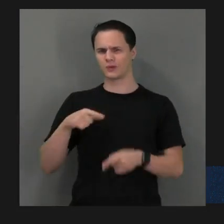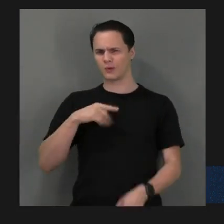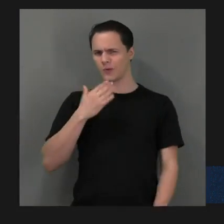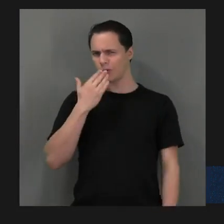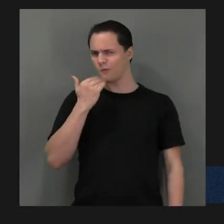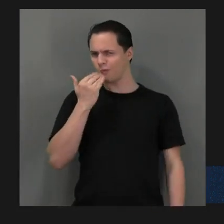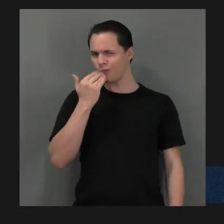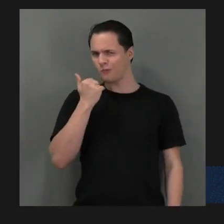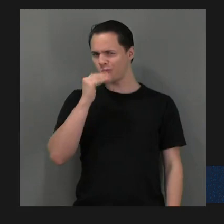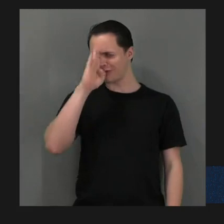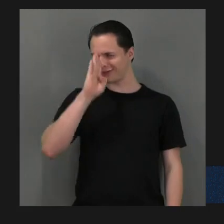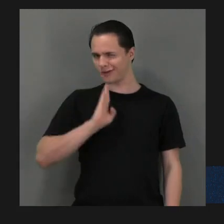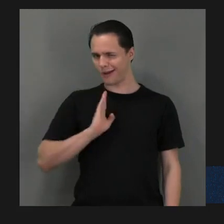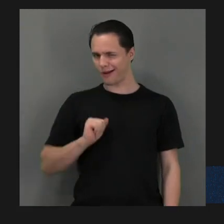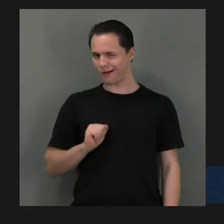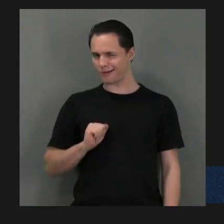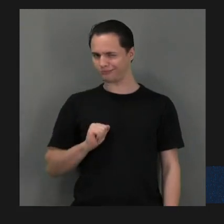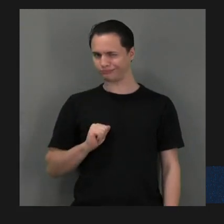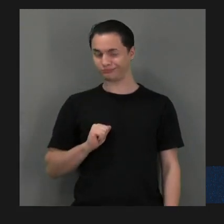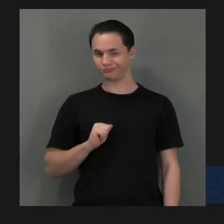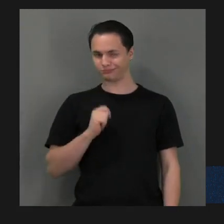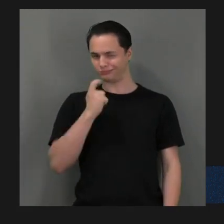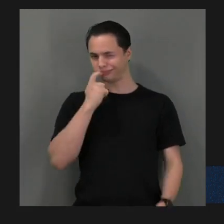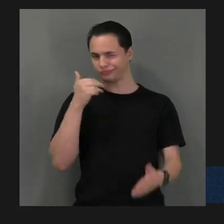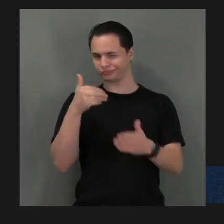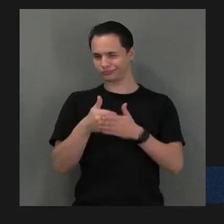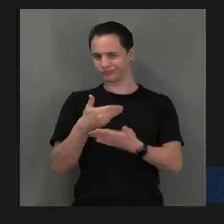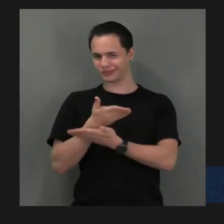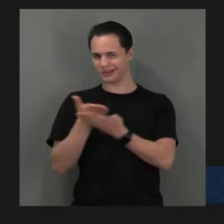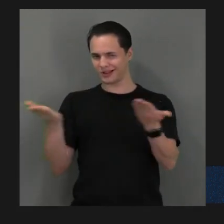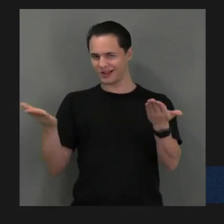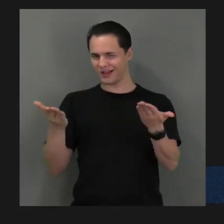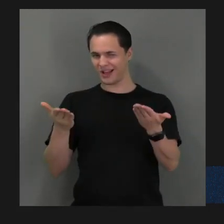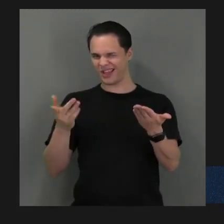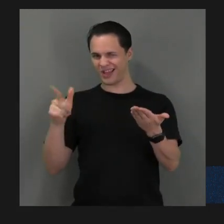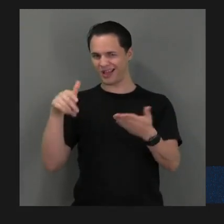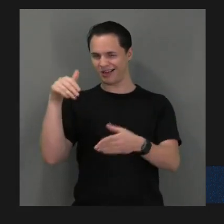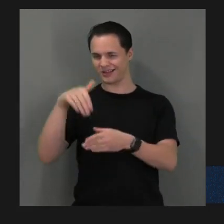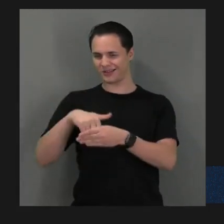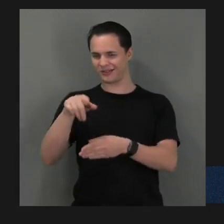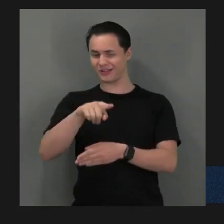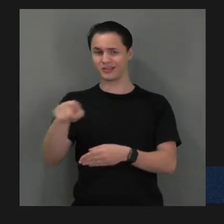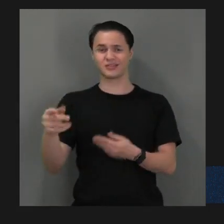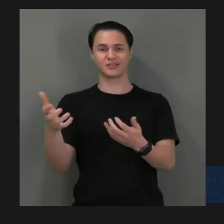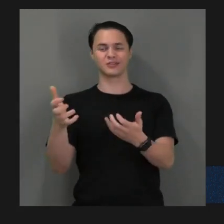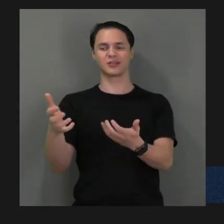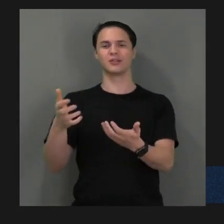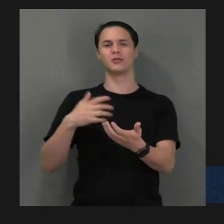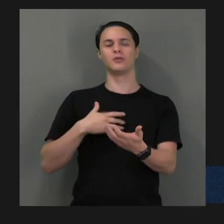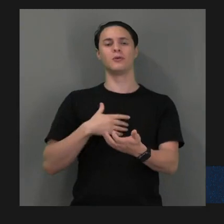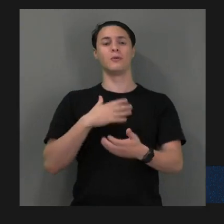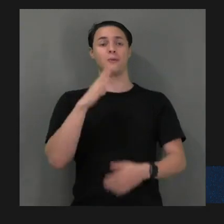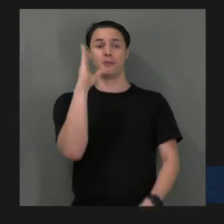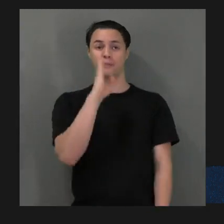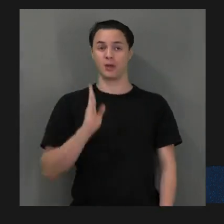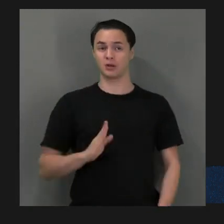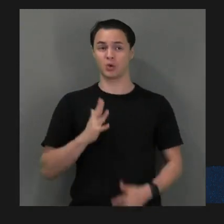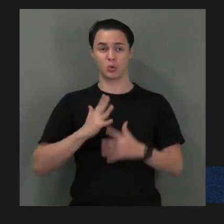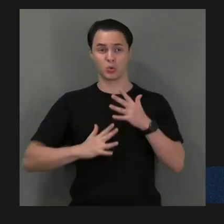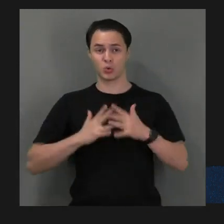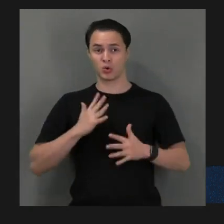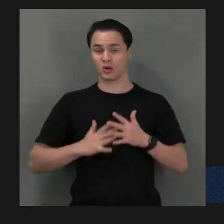às vésperas da eleição naquele país. É o quê? É o governo brasileiro interferindo